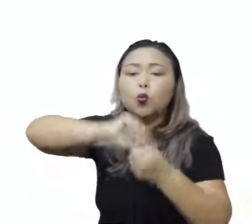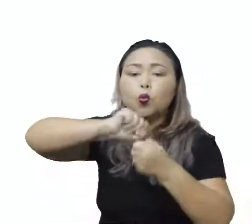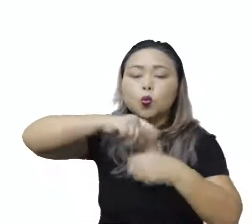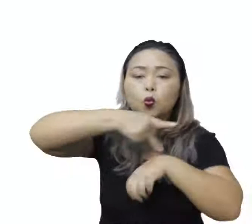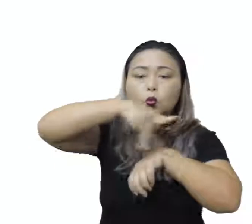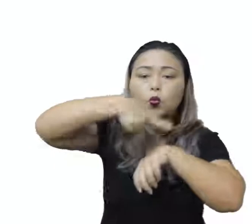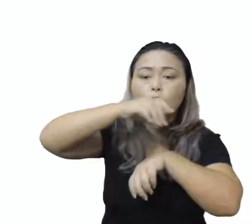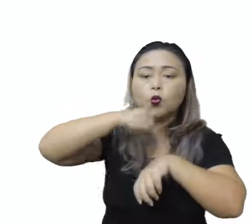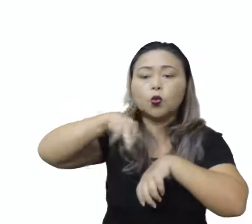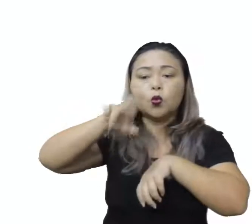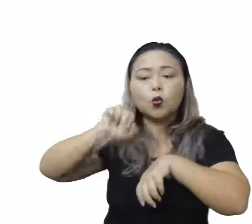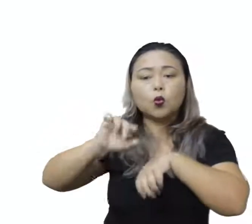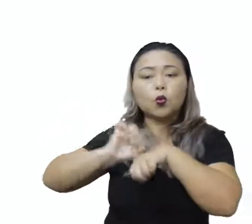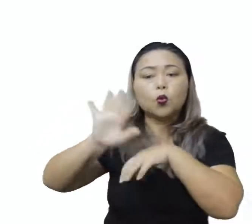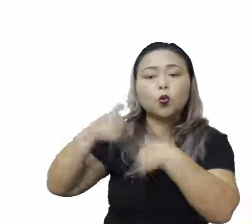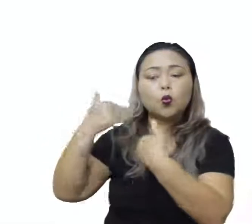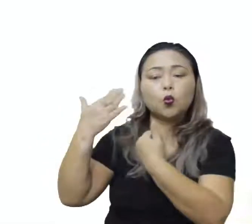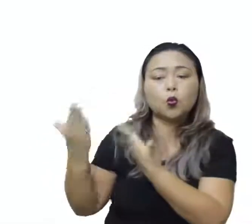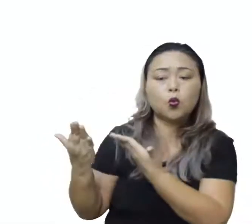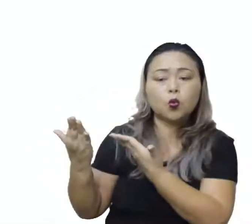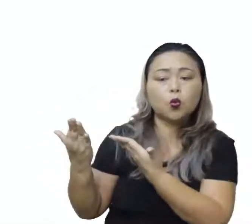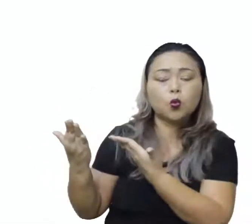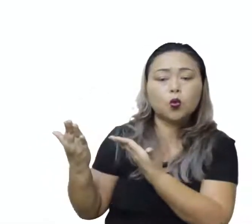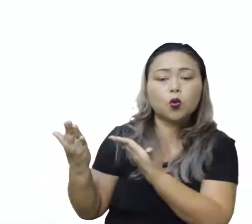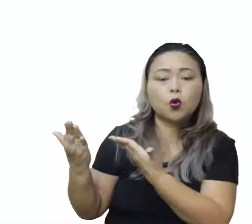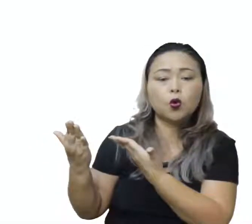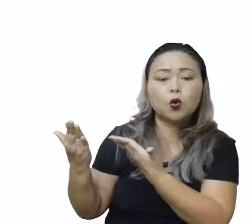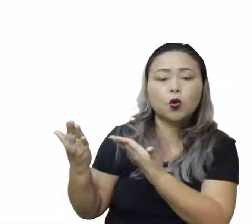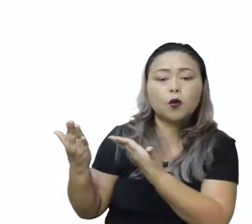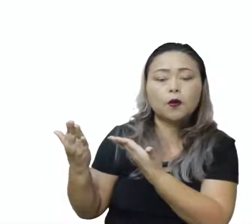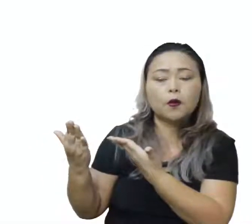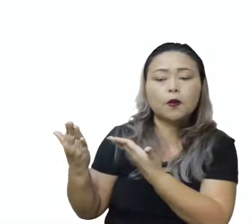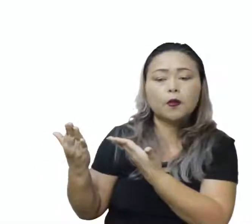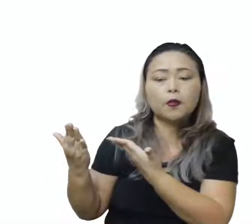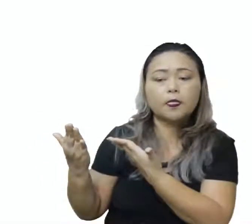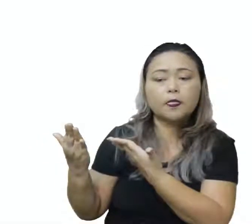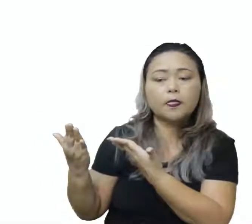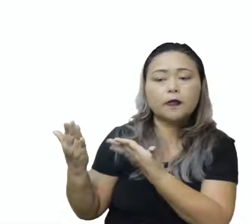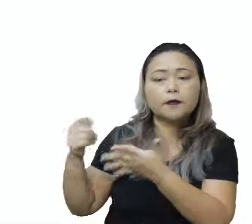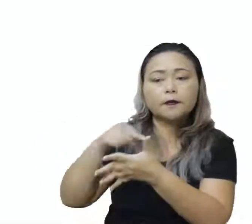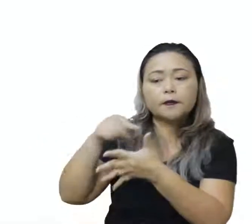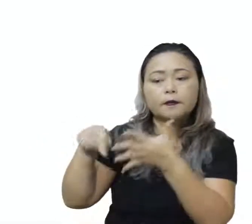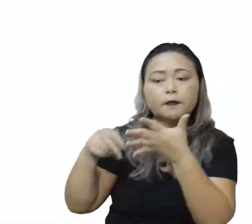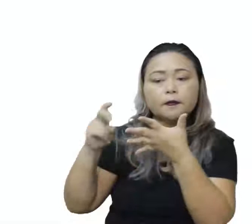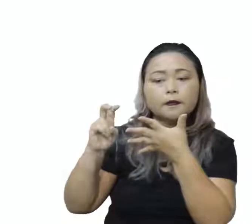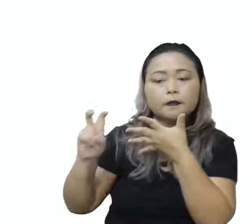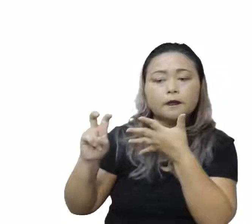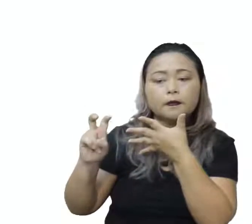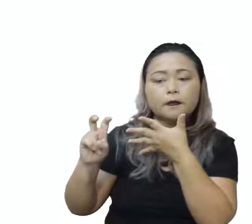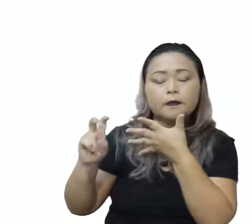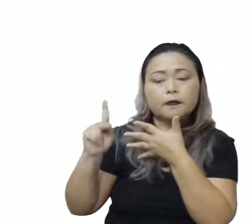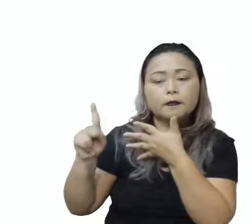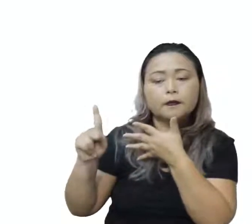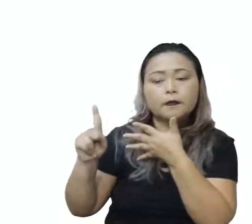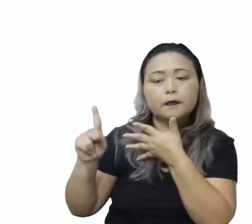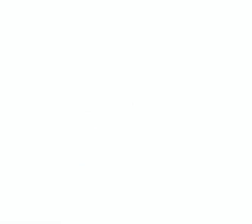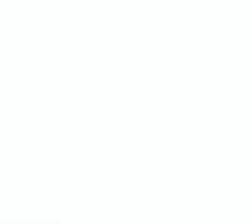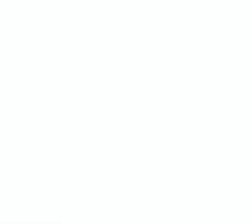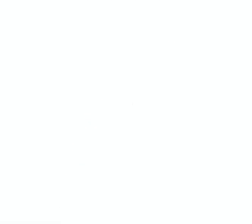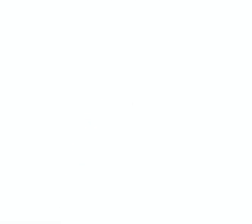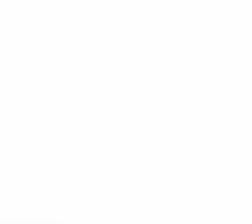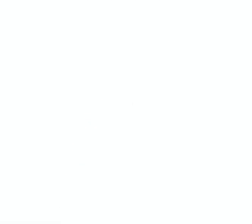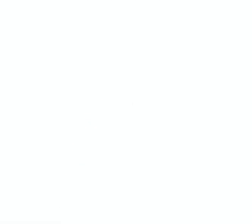ONU 2015. Do desenvolvimento sustentável. Os cinco P's do desenvolvimento da Agenda